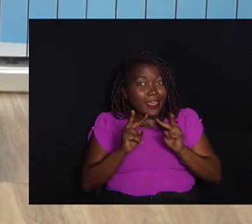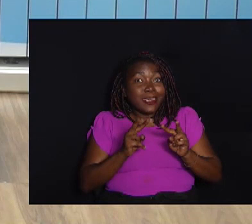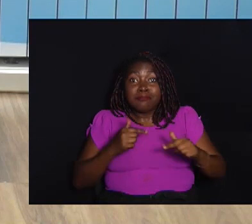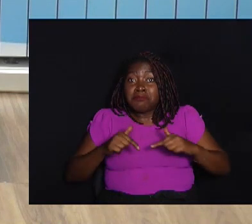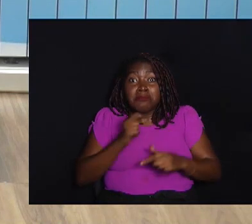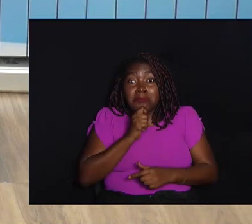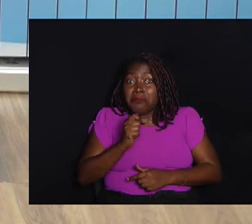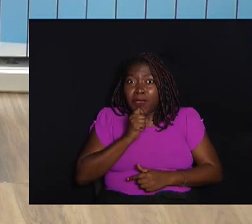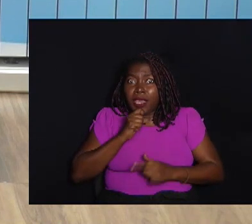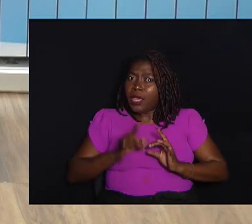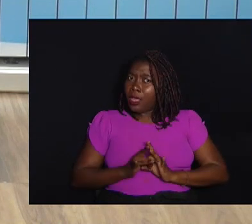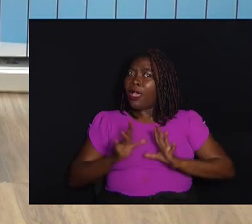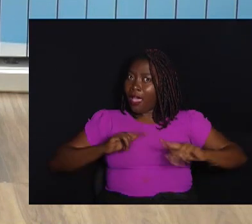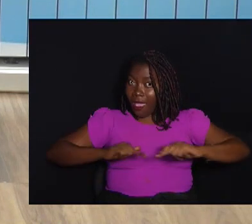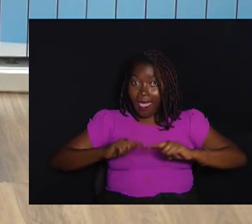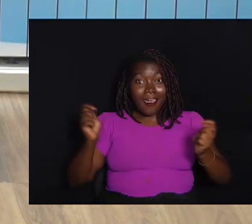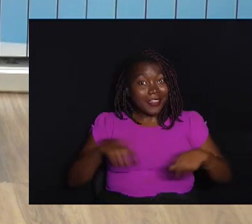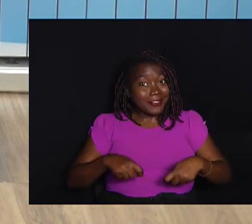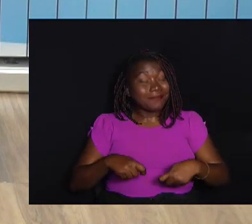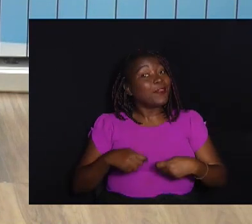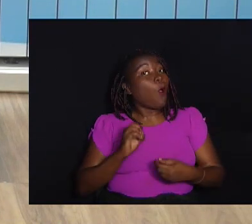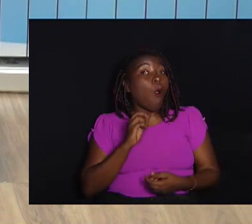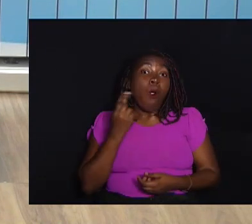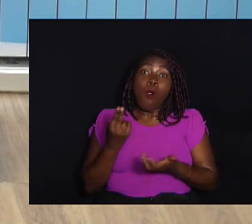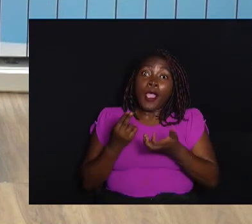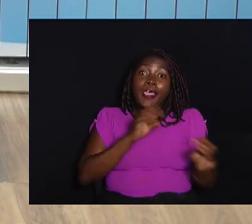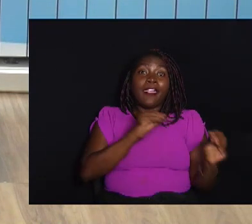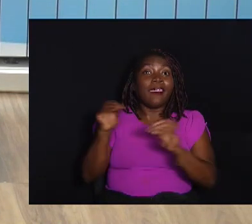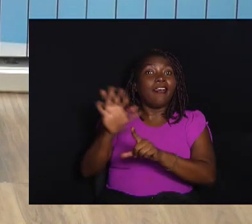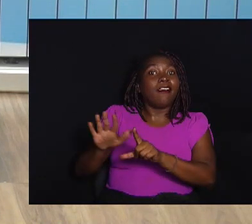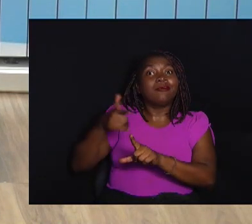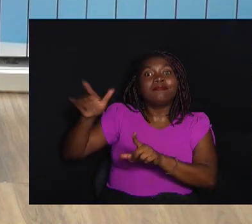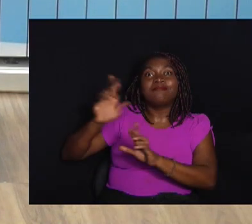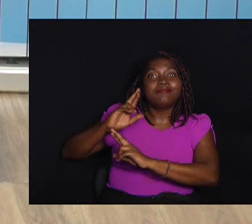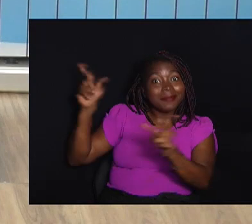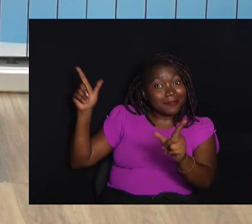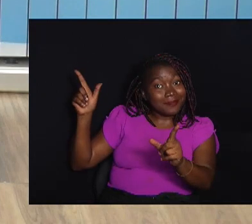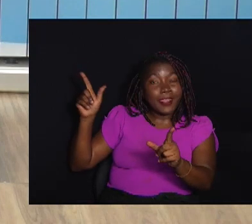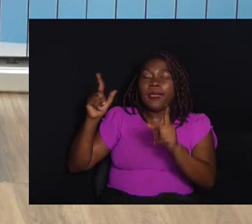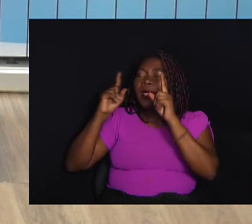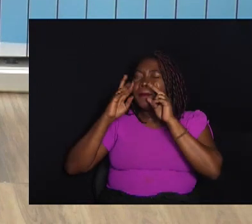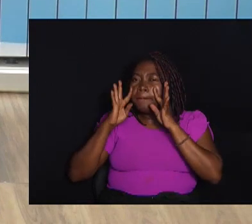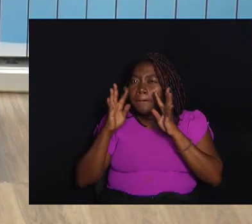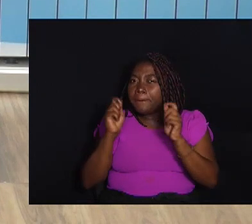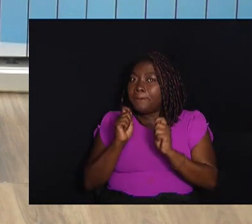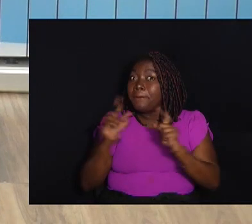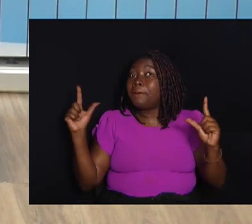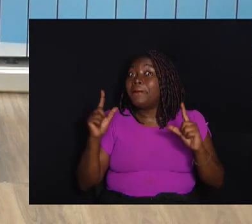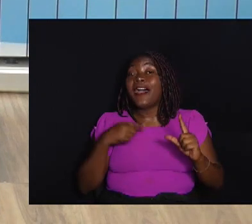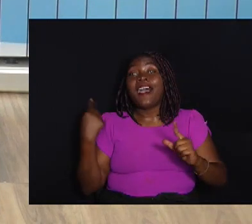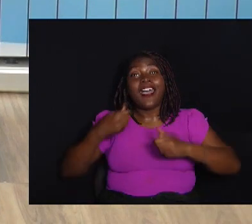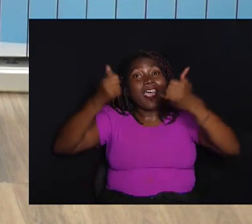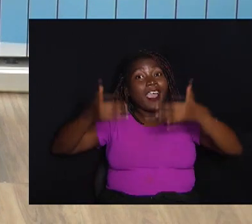está disponível para o mercado de trabalho ou quer mudar de área, quer mudar de emprego? Preste atenção então, porque a gente vai falar